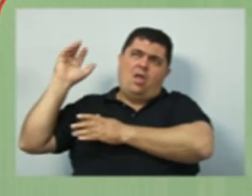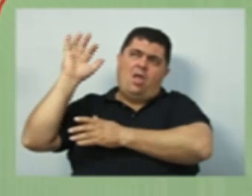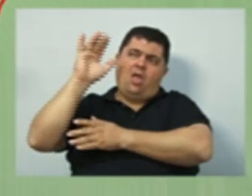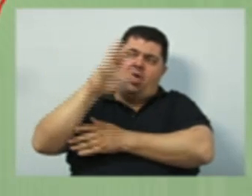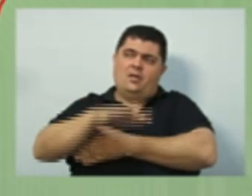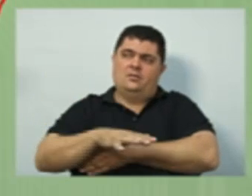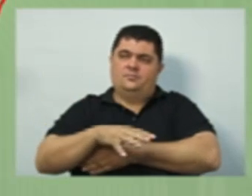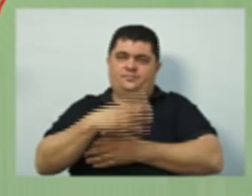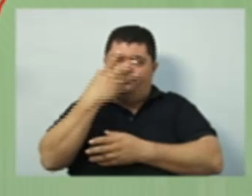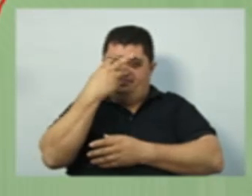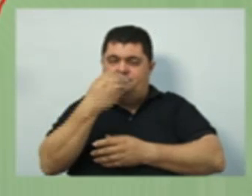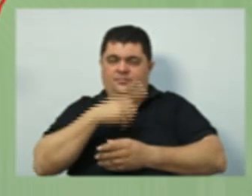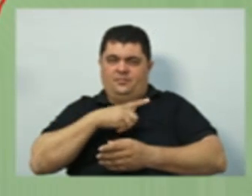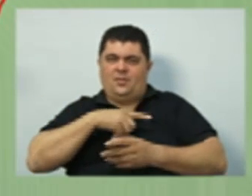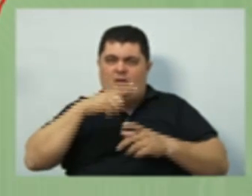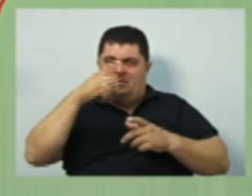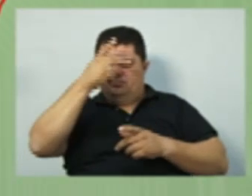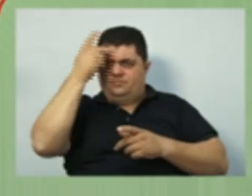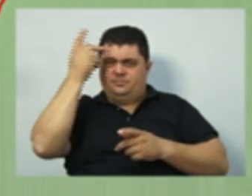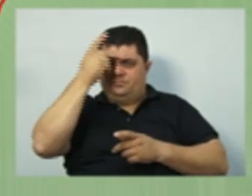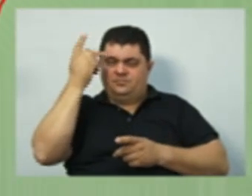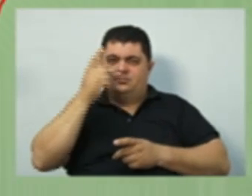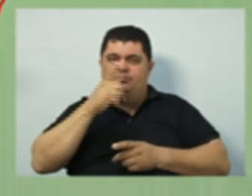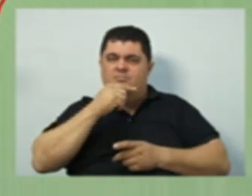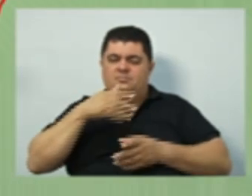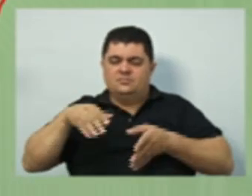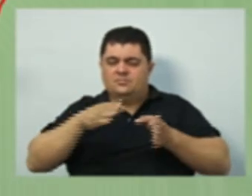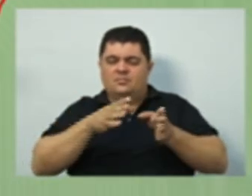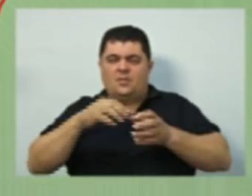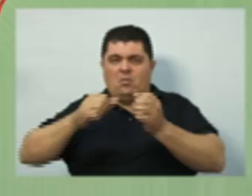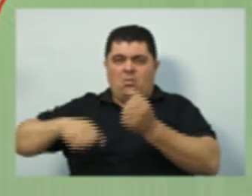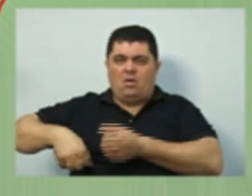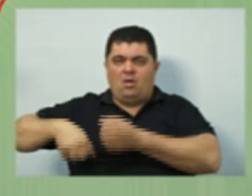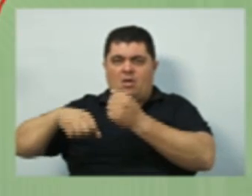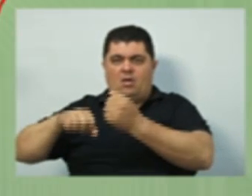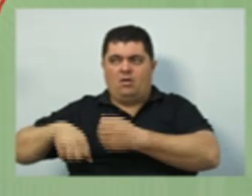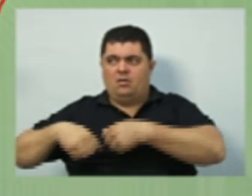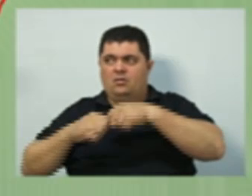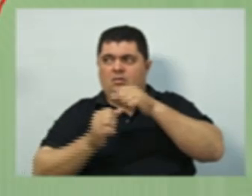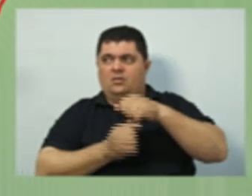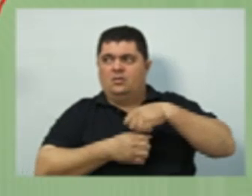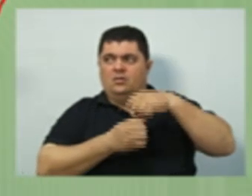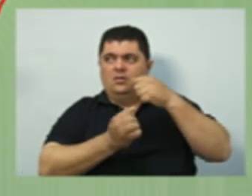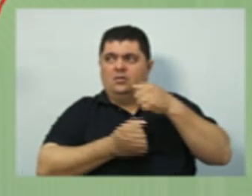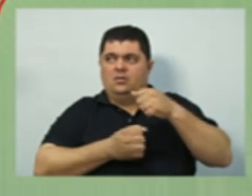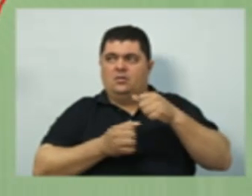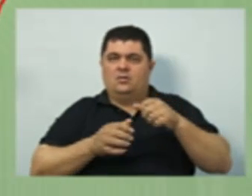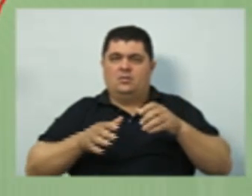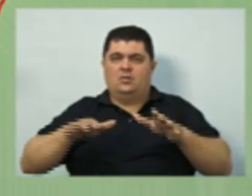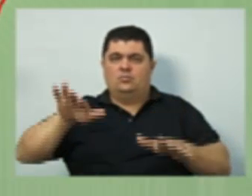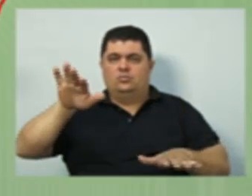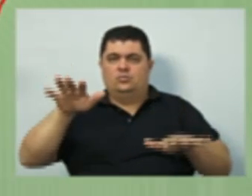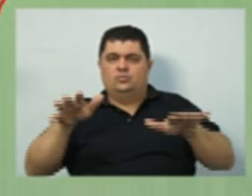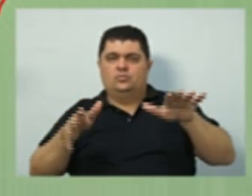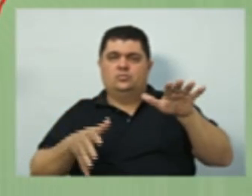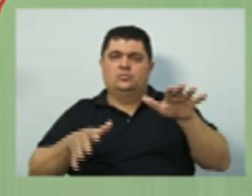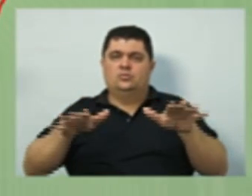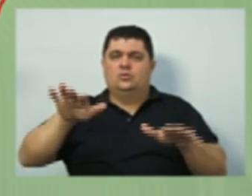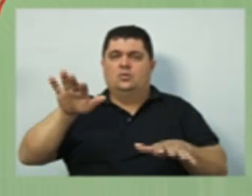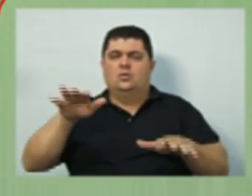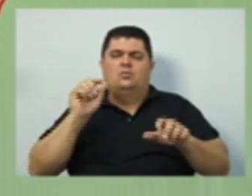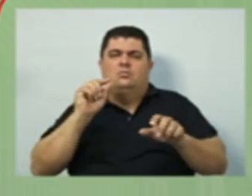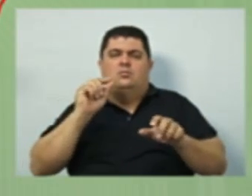você está vendo de pessoas em um rio, remando e balançando de um lado para o outro, quer chamar a atenção para